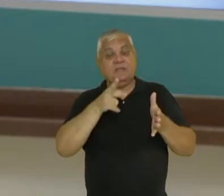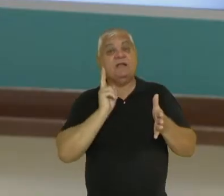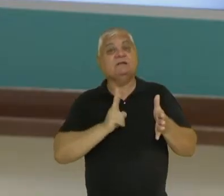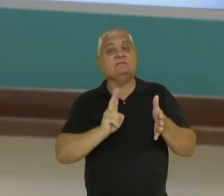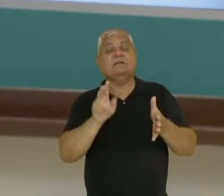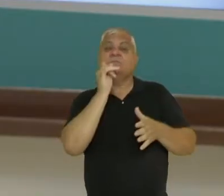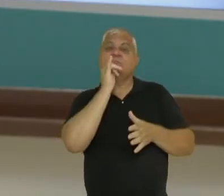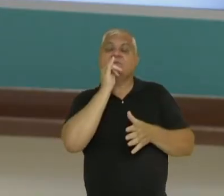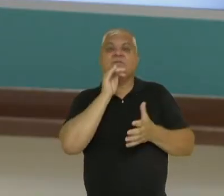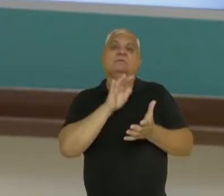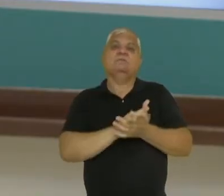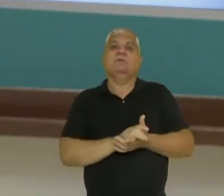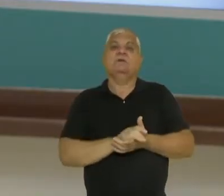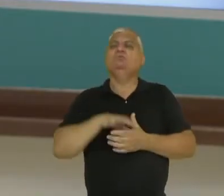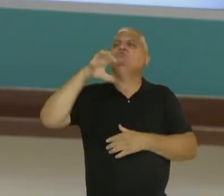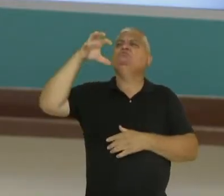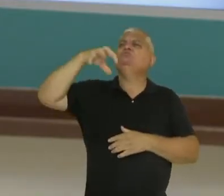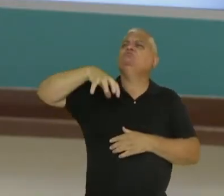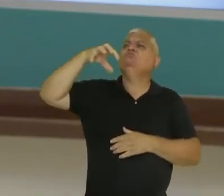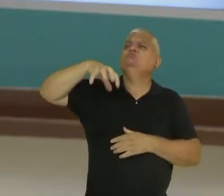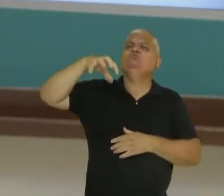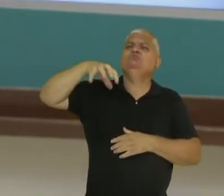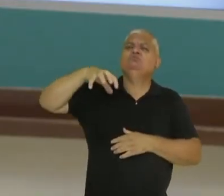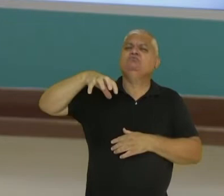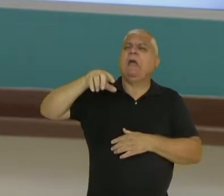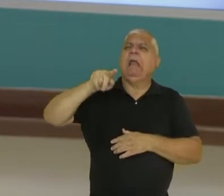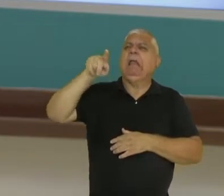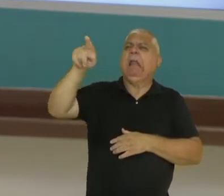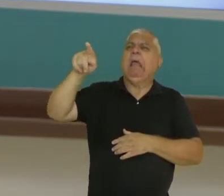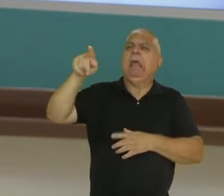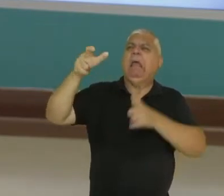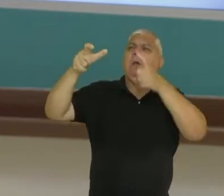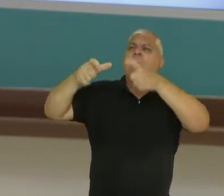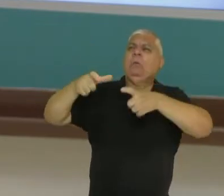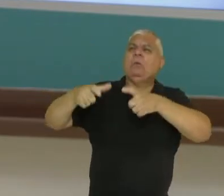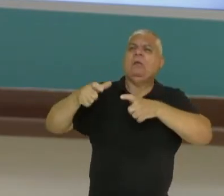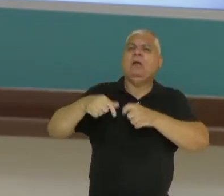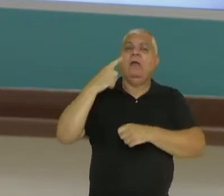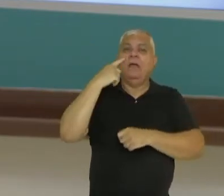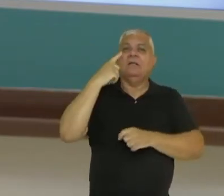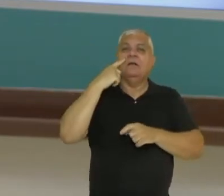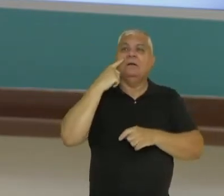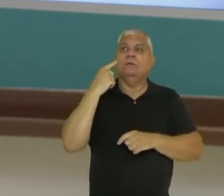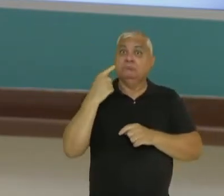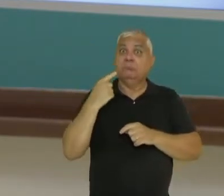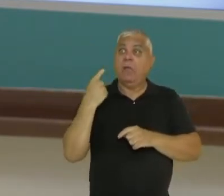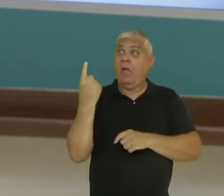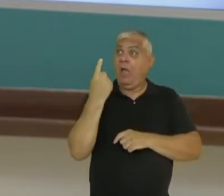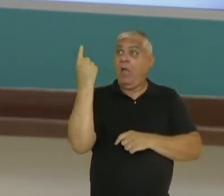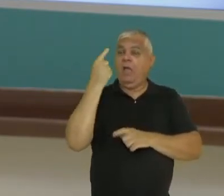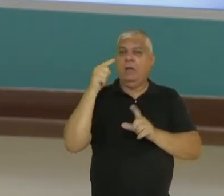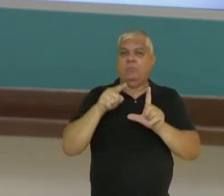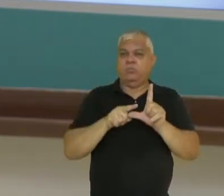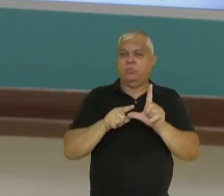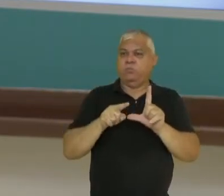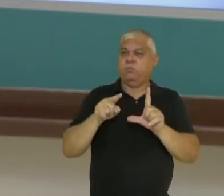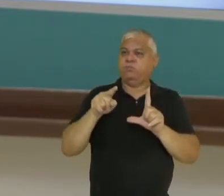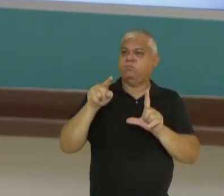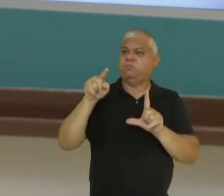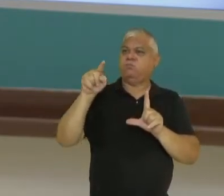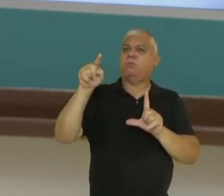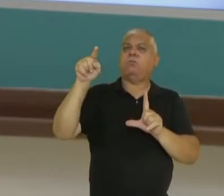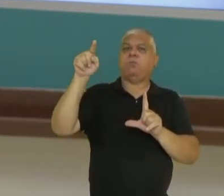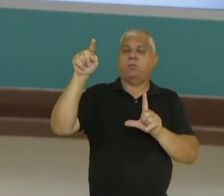está olhando lá a quantidade de chuva num determinado local, né? Costuma usar esse tipo de gráfico aqui de área, né? Semelhante ao de linhas,